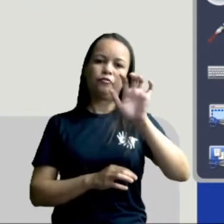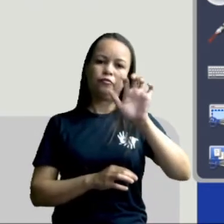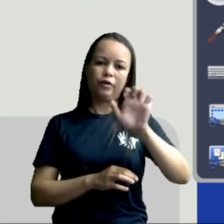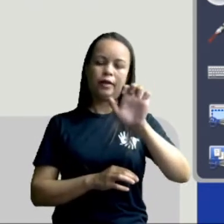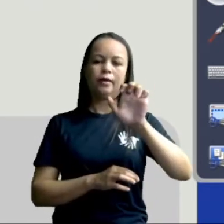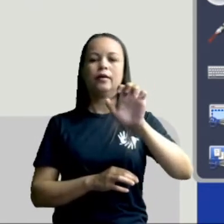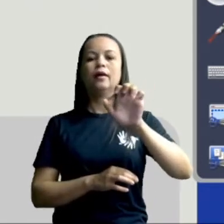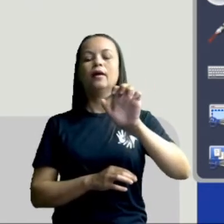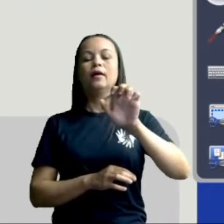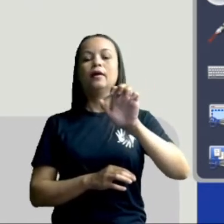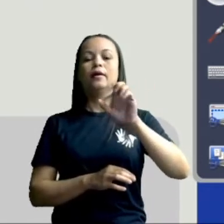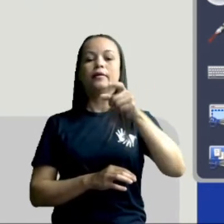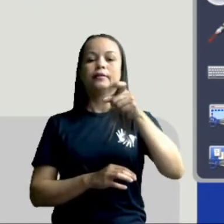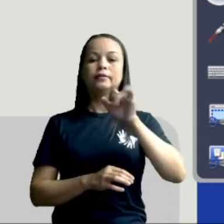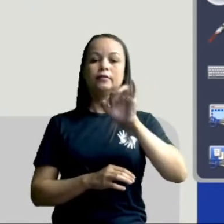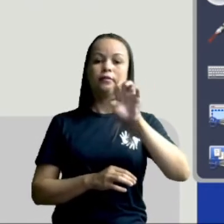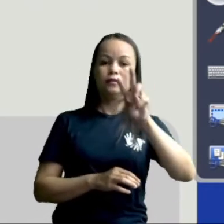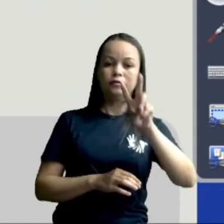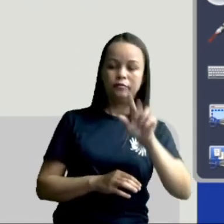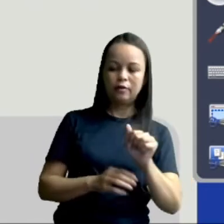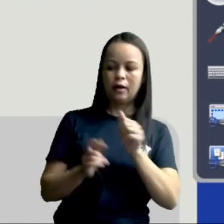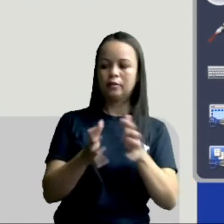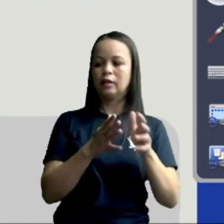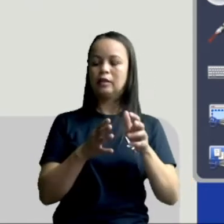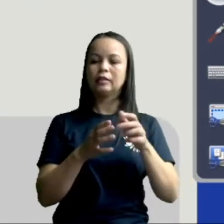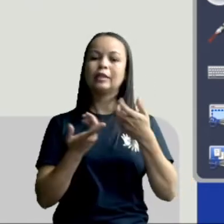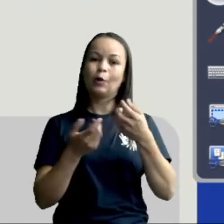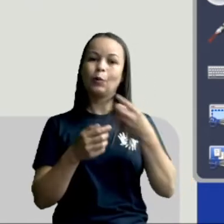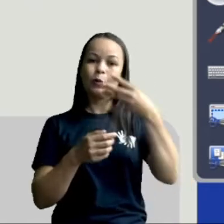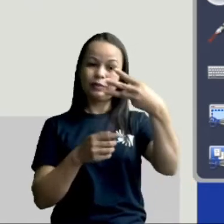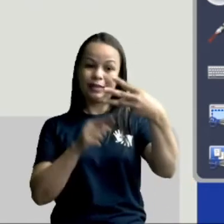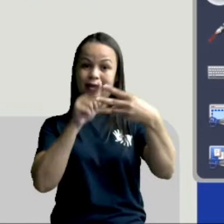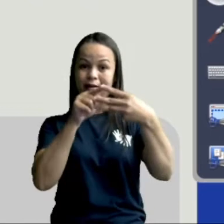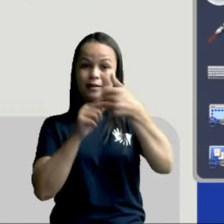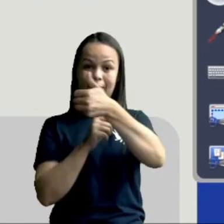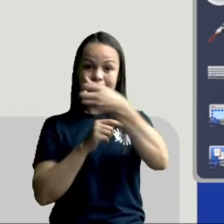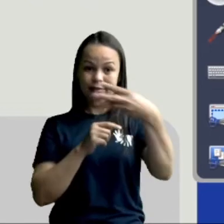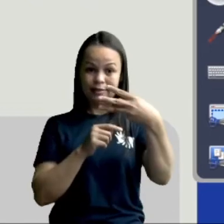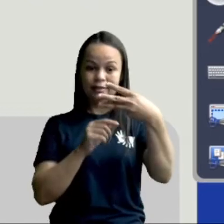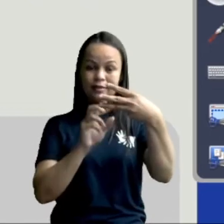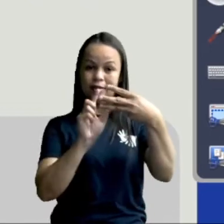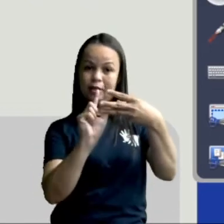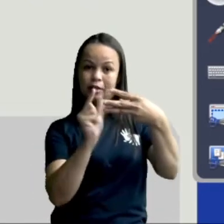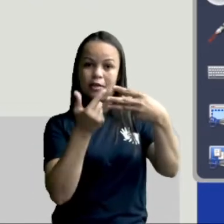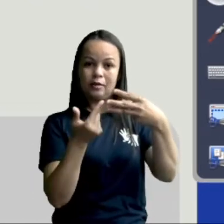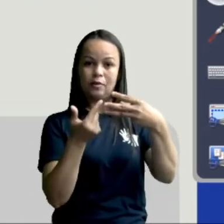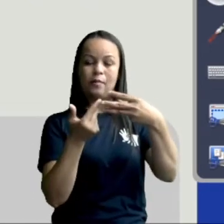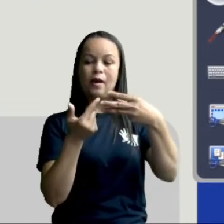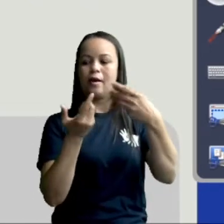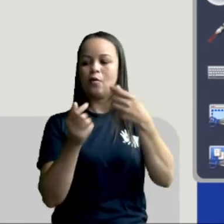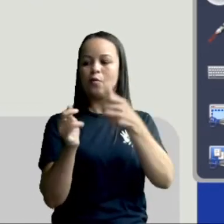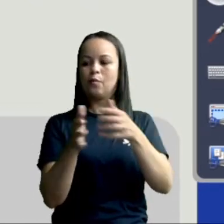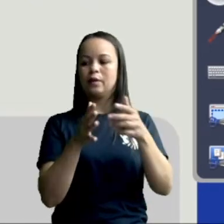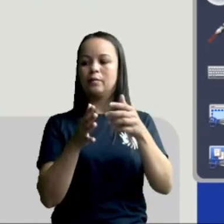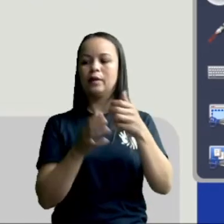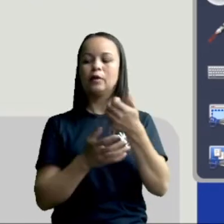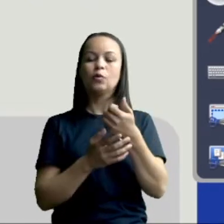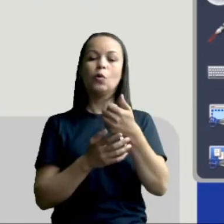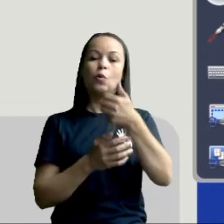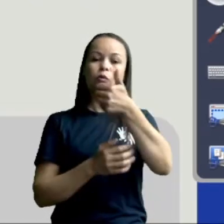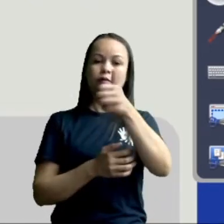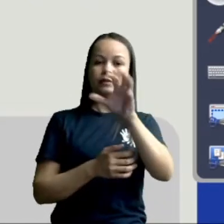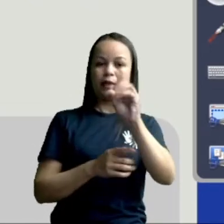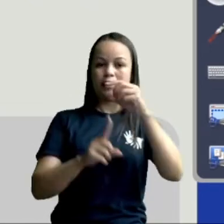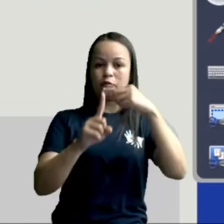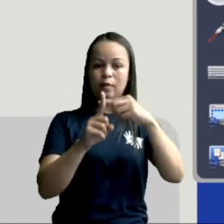pode inverter os membros, ou seja, trazer o 13, que está, neste caso, no segundo membro, para o primeiro e jogar o 10 mais